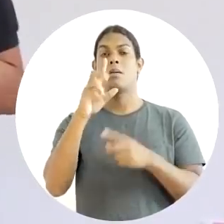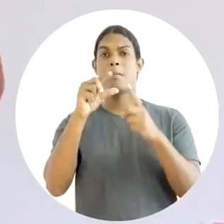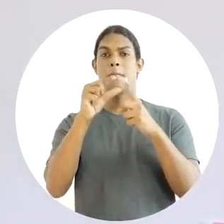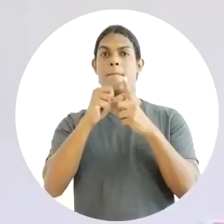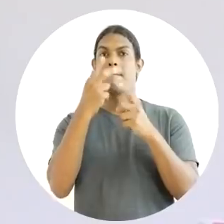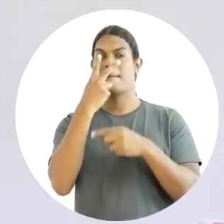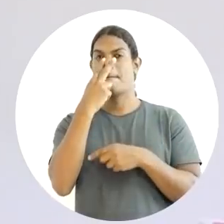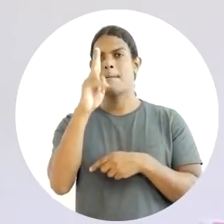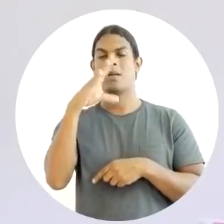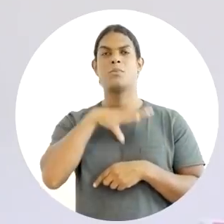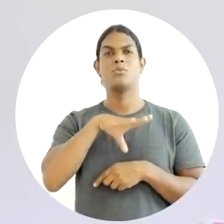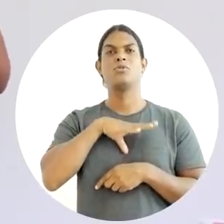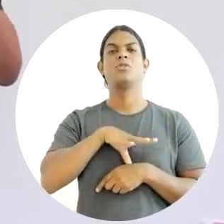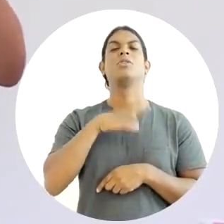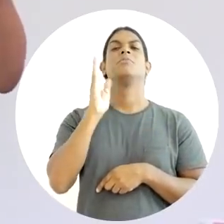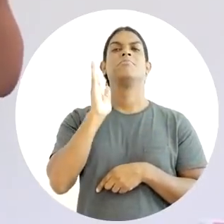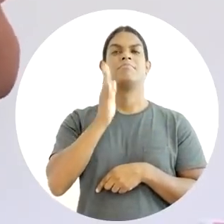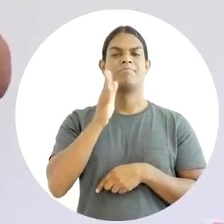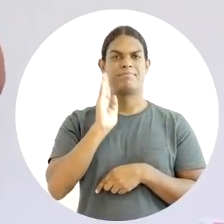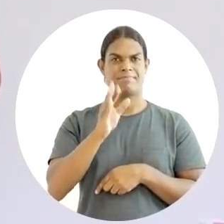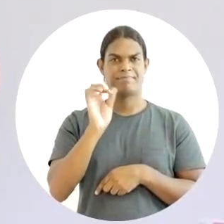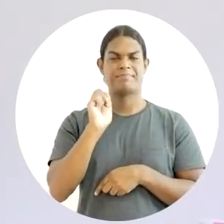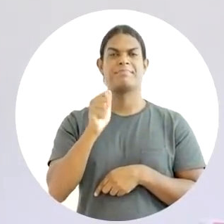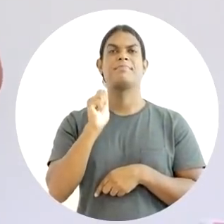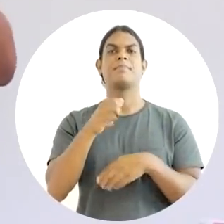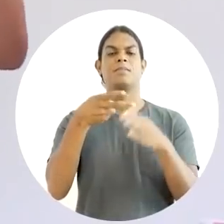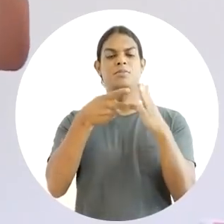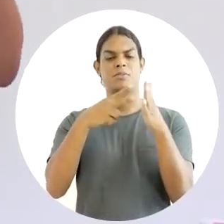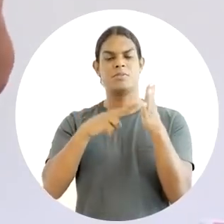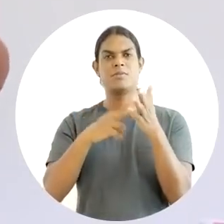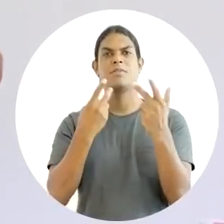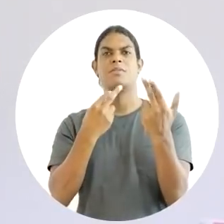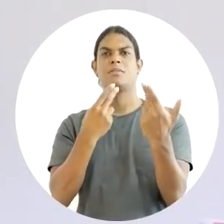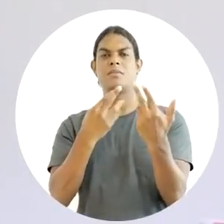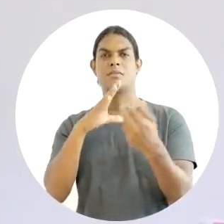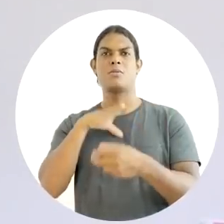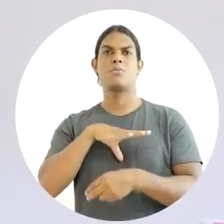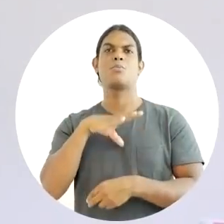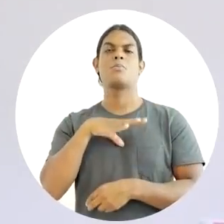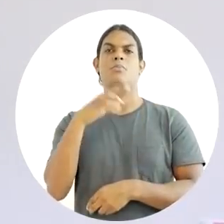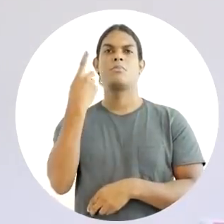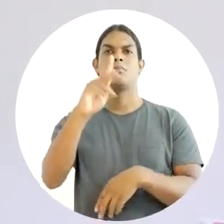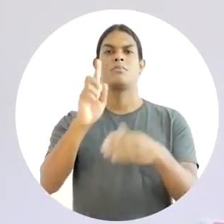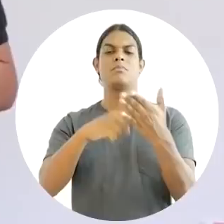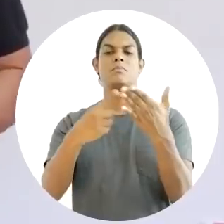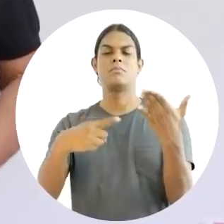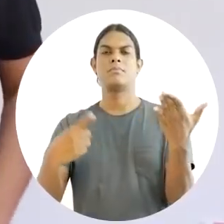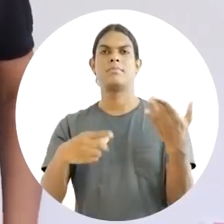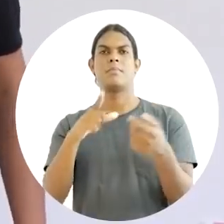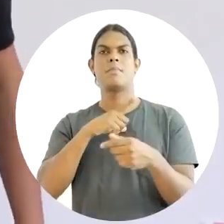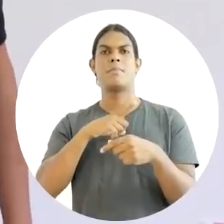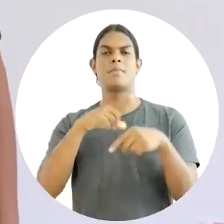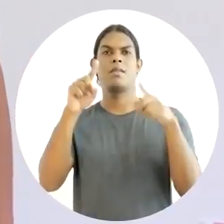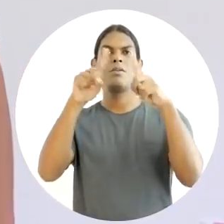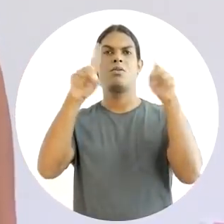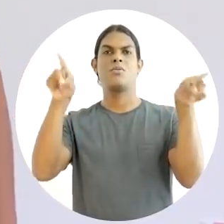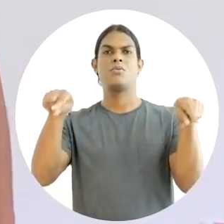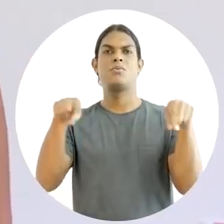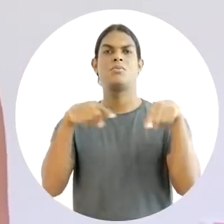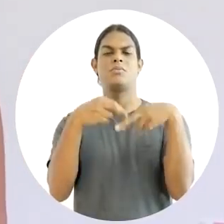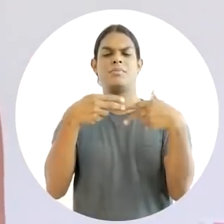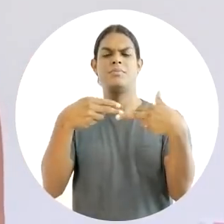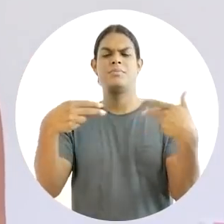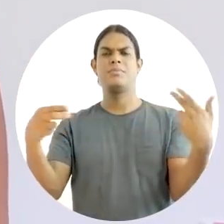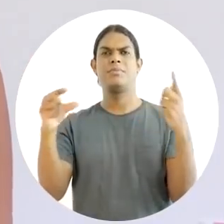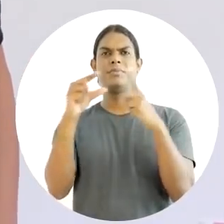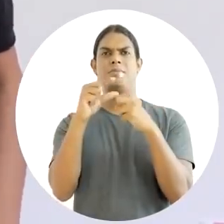português. Se você olhar no seu caderno, vai ter uma lista com essas palavras, ok? Um bem conhecido